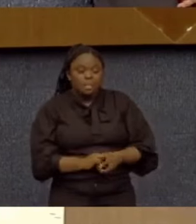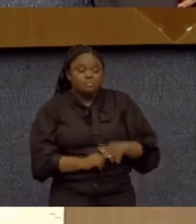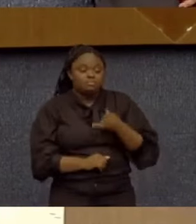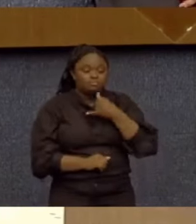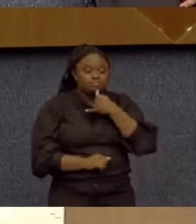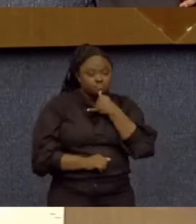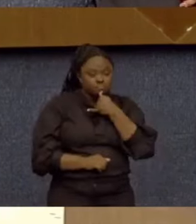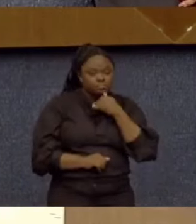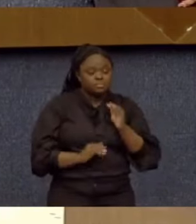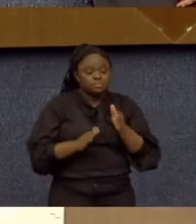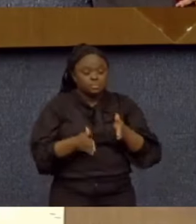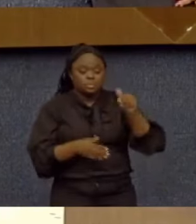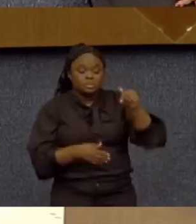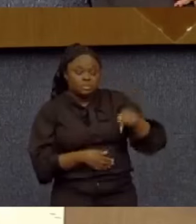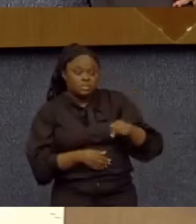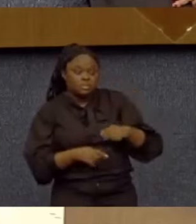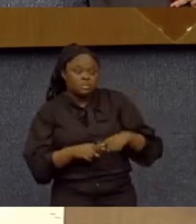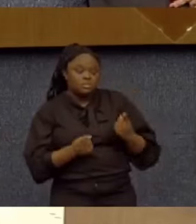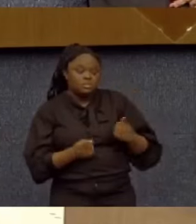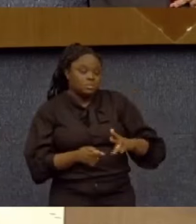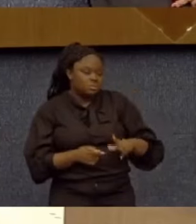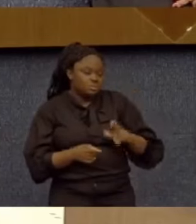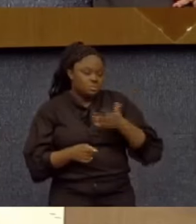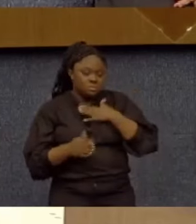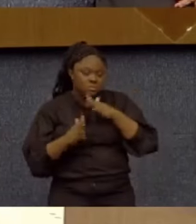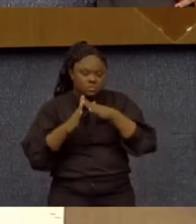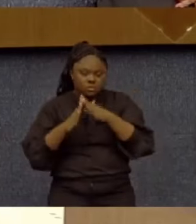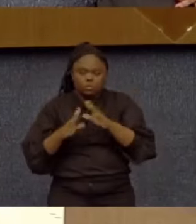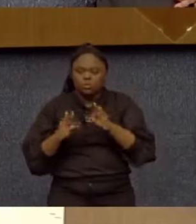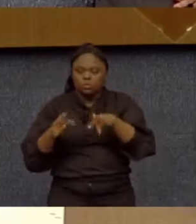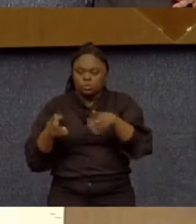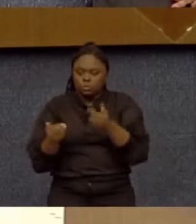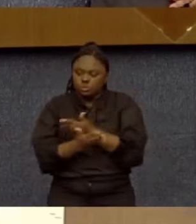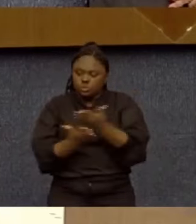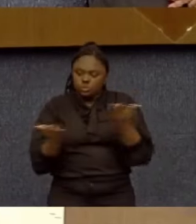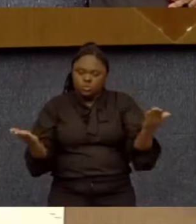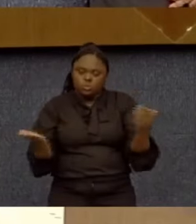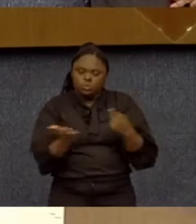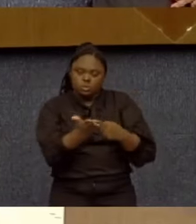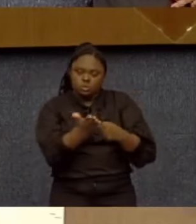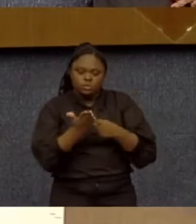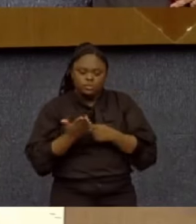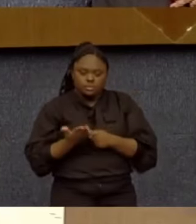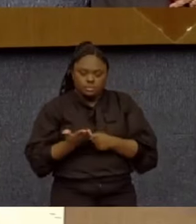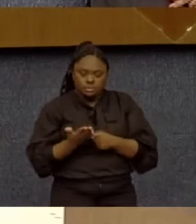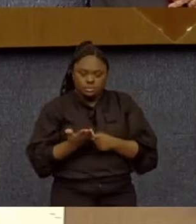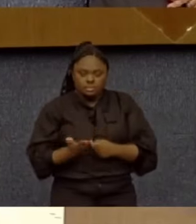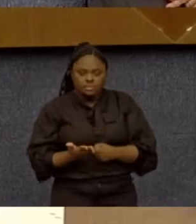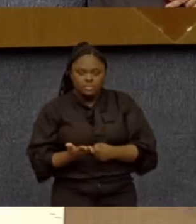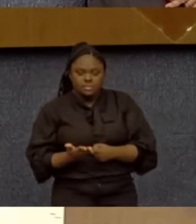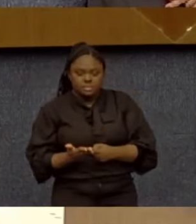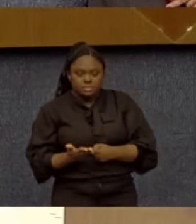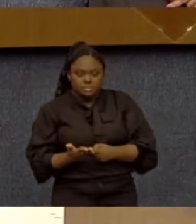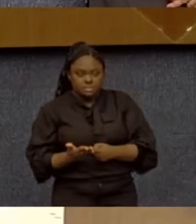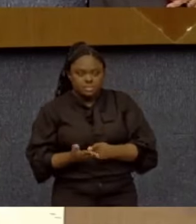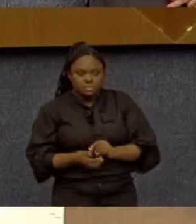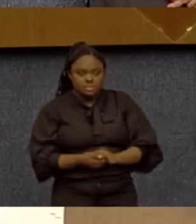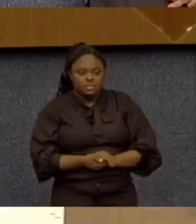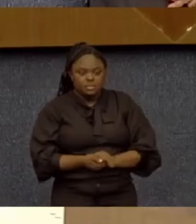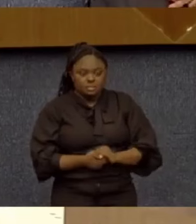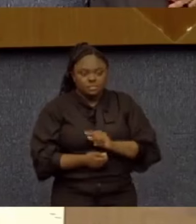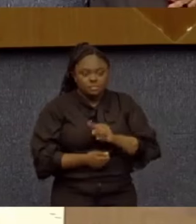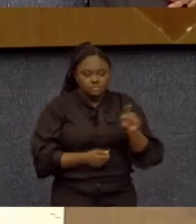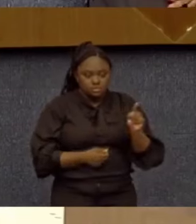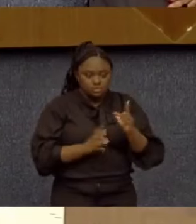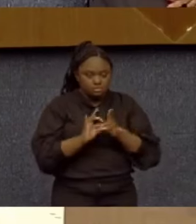pena quando ele vem aqui e não vai na minha casa. Todos vocês são convidados, a gente passa essa, e gostamos de cantar também, de comer